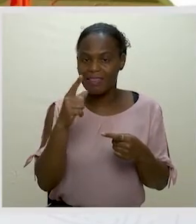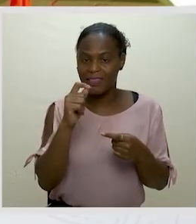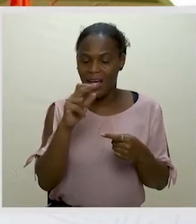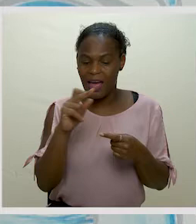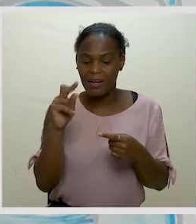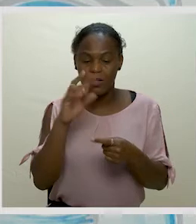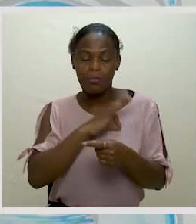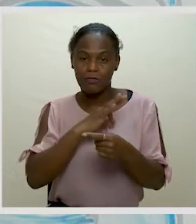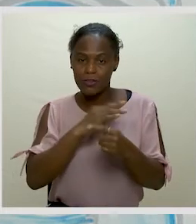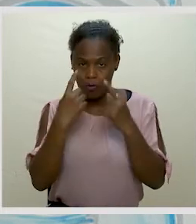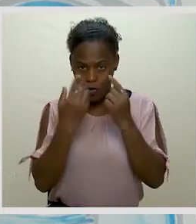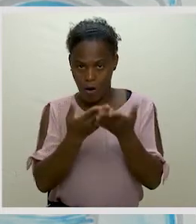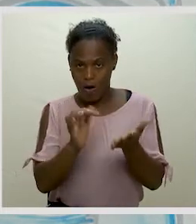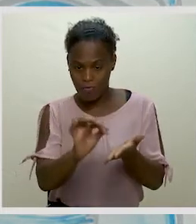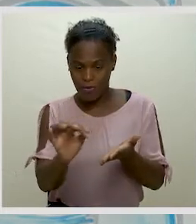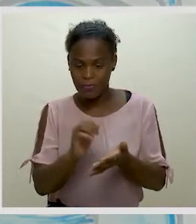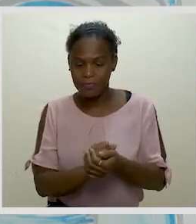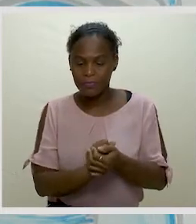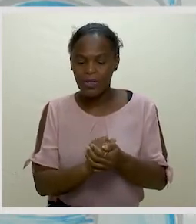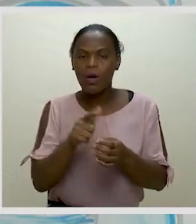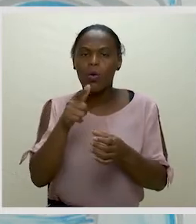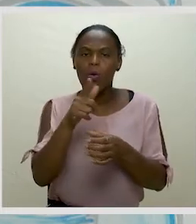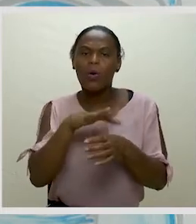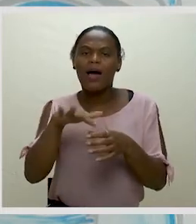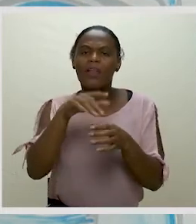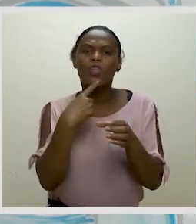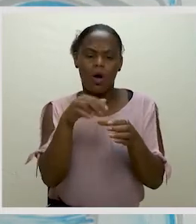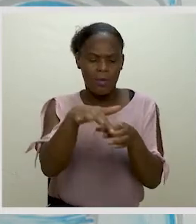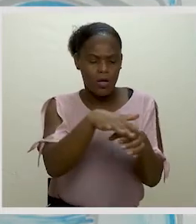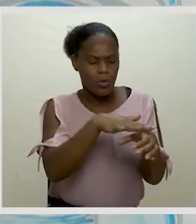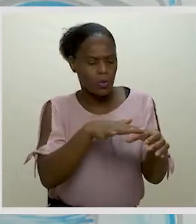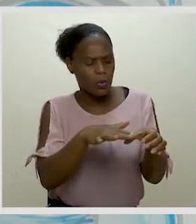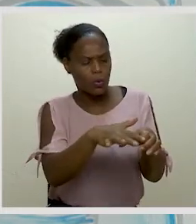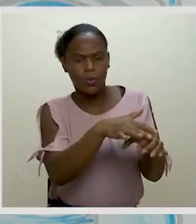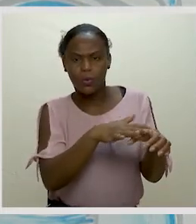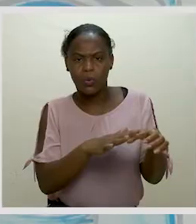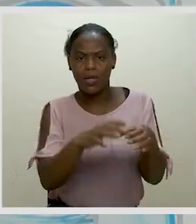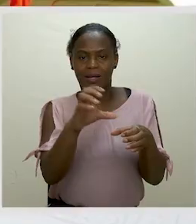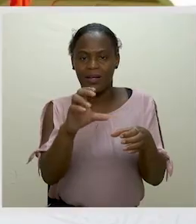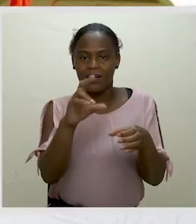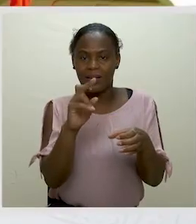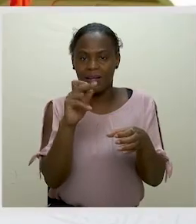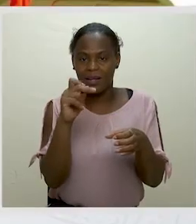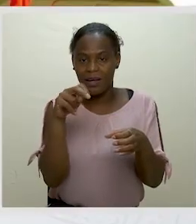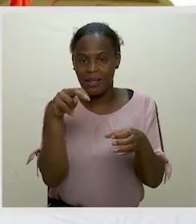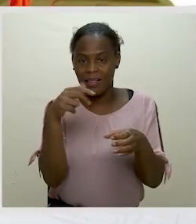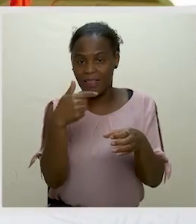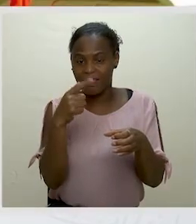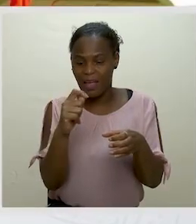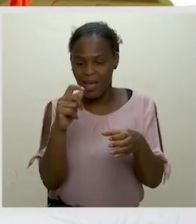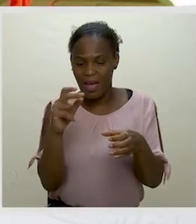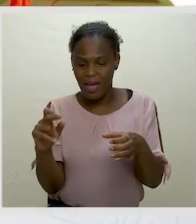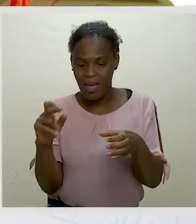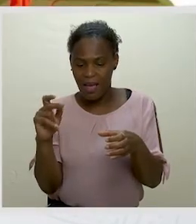Cratera, vou mostrar aqui, né? Cratera é o lugar, exatamente, estão a ver aquela seta, é o lugar exatamente, é a